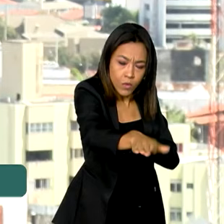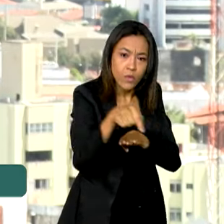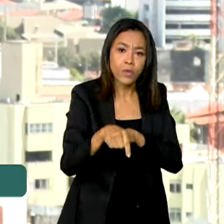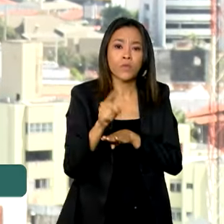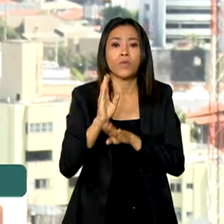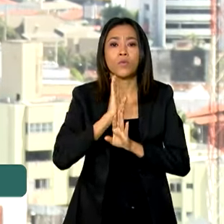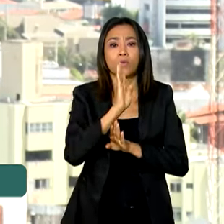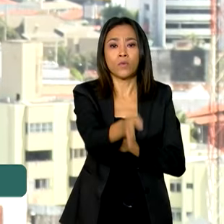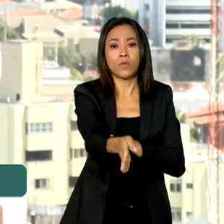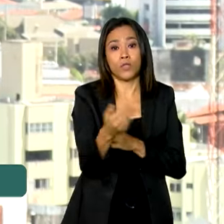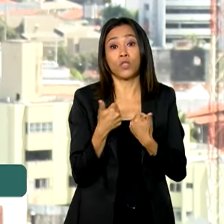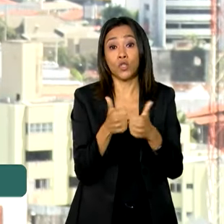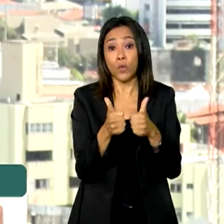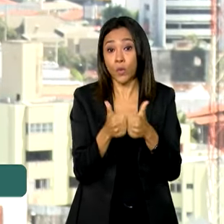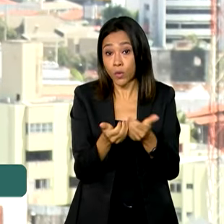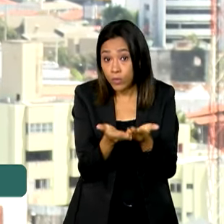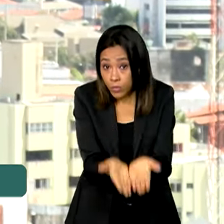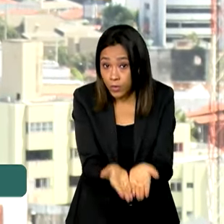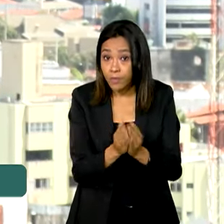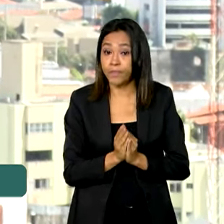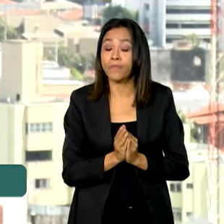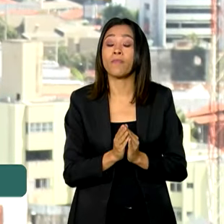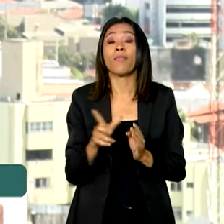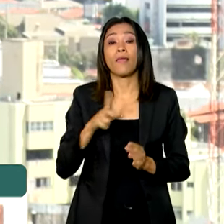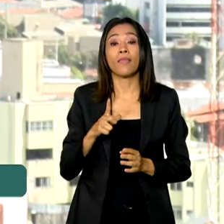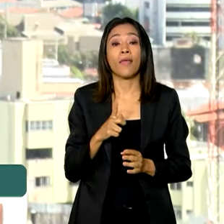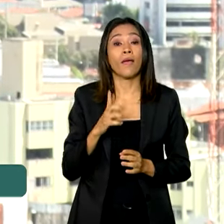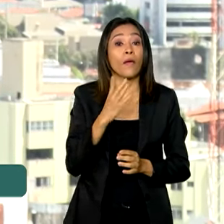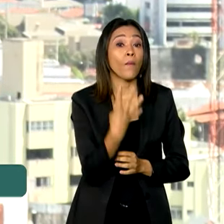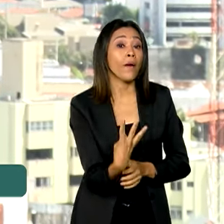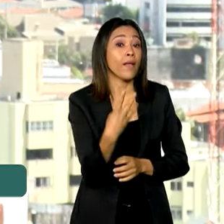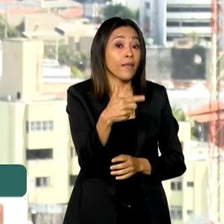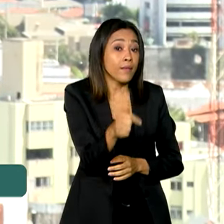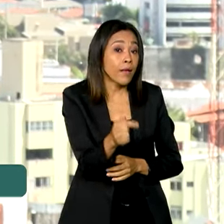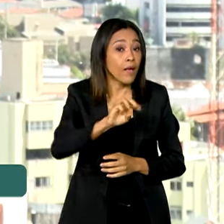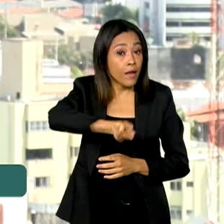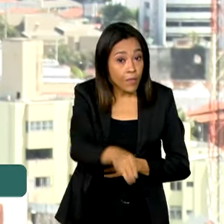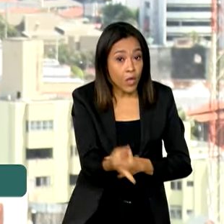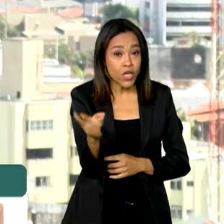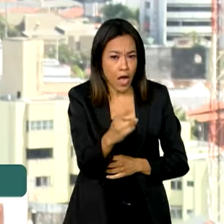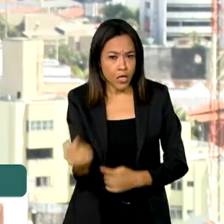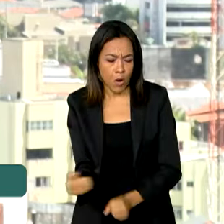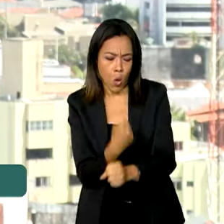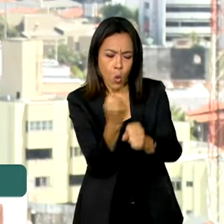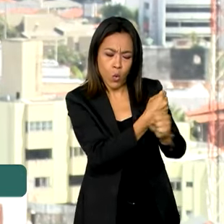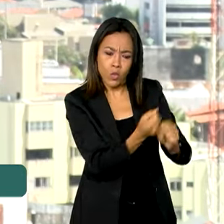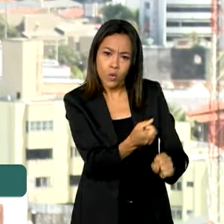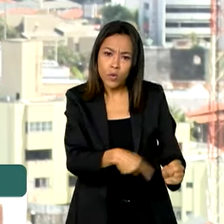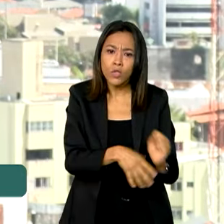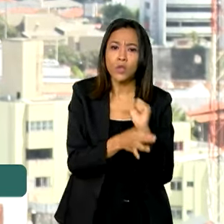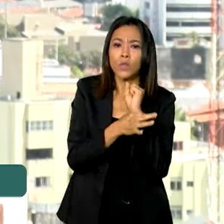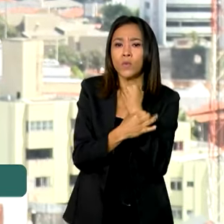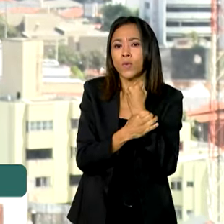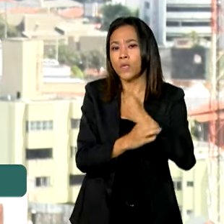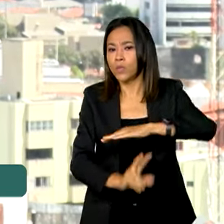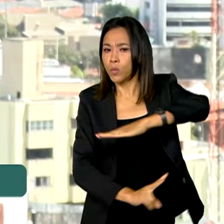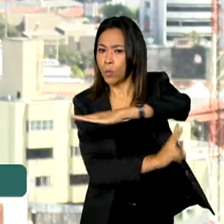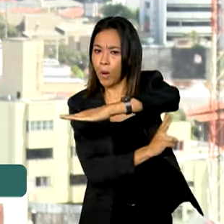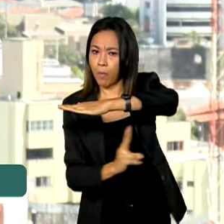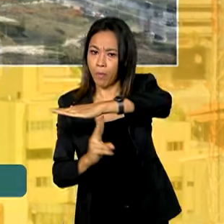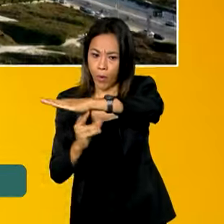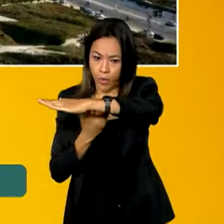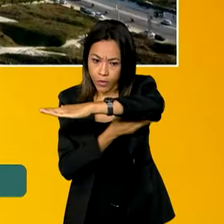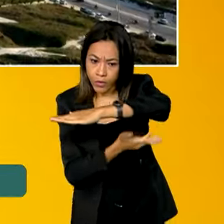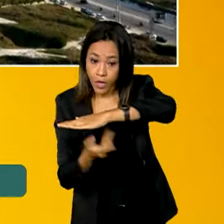Avenida Tocatinha. Ainda tem 47 milhões de reais para obras de segurança na ponte Newton